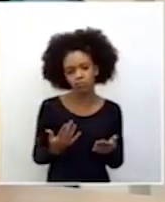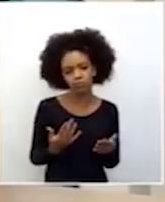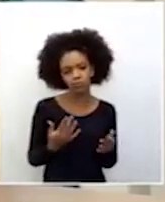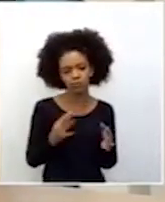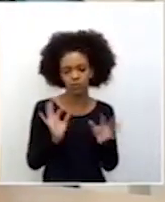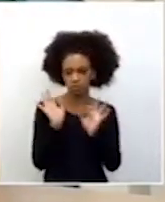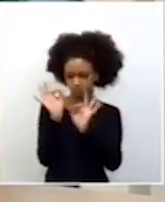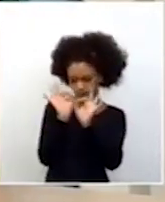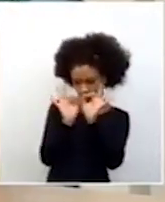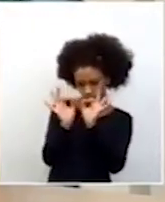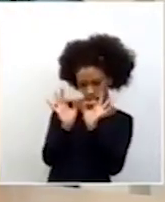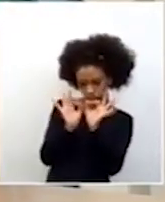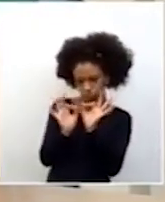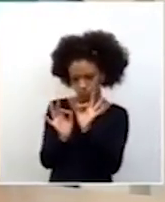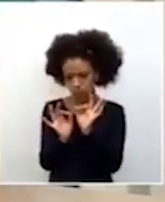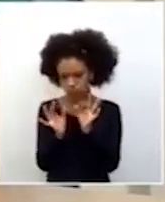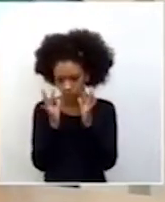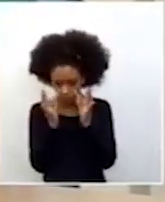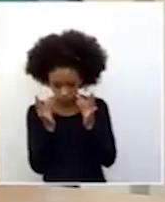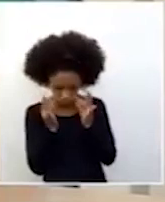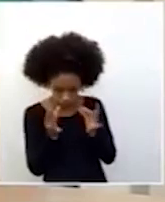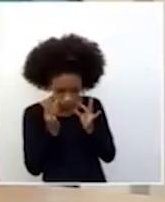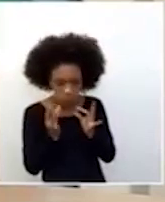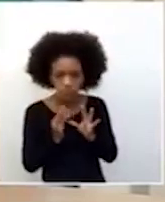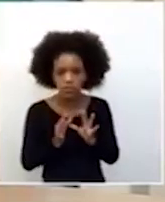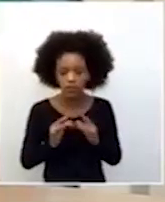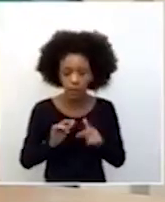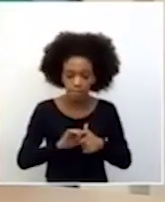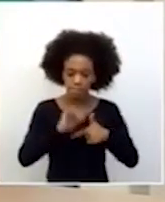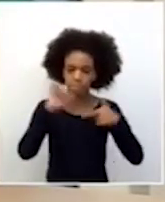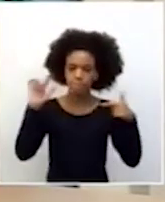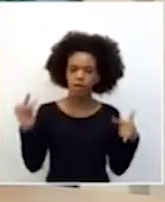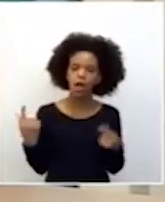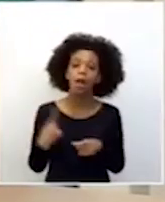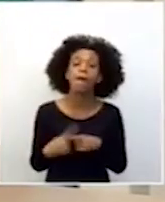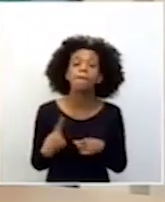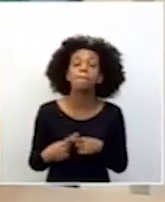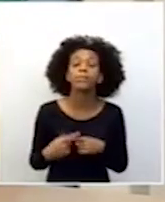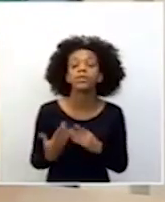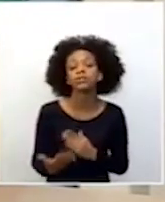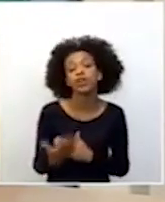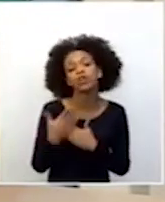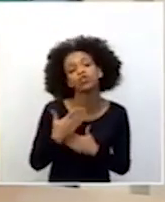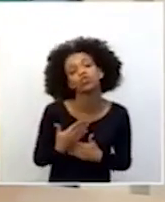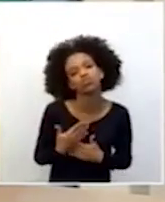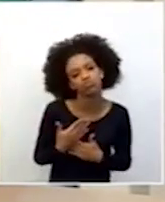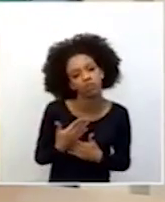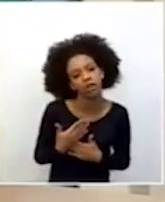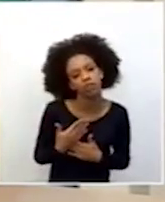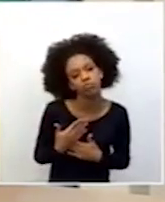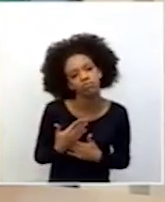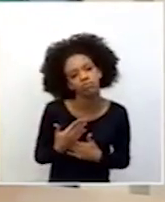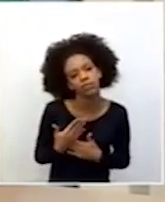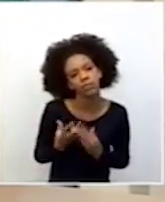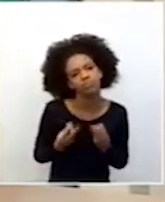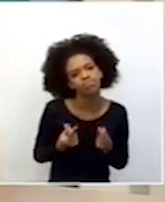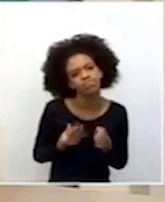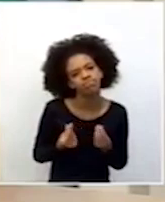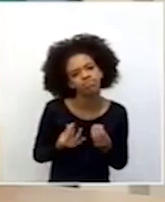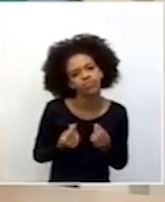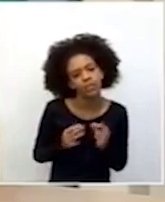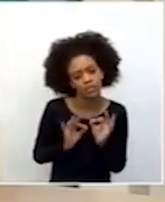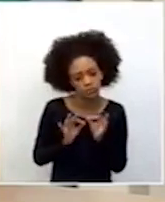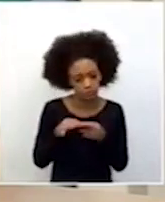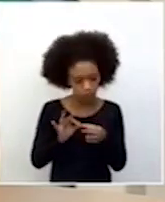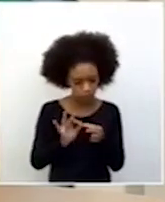os traços marcantes dela e eu vou ampliar. Porque isso vai me dar, como eu estava vendo lá, me traz essas